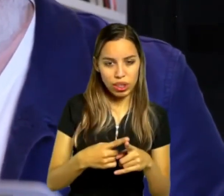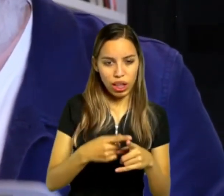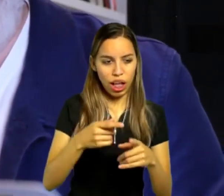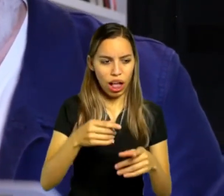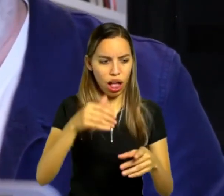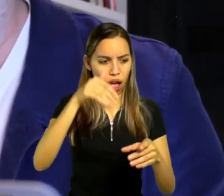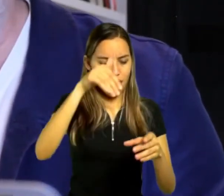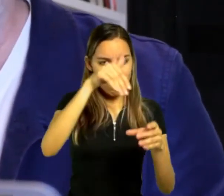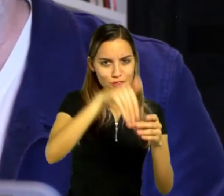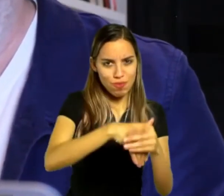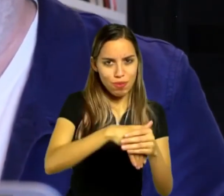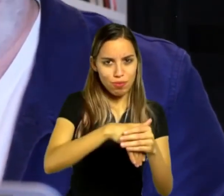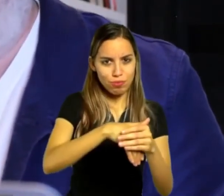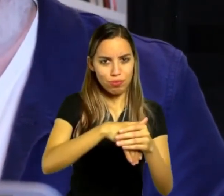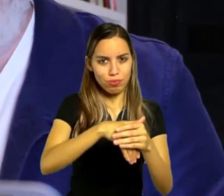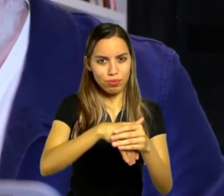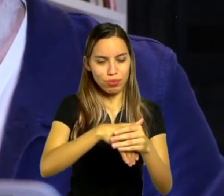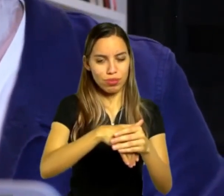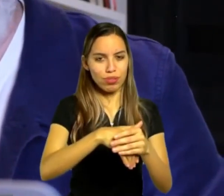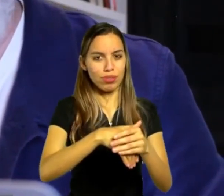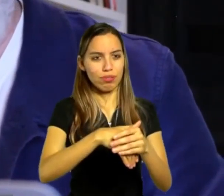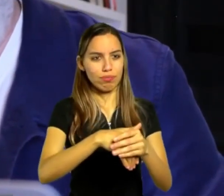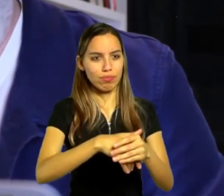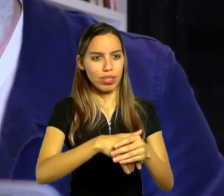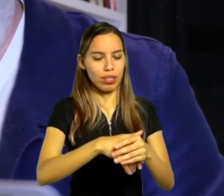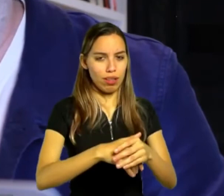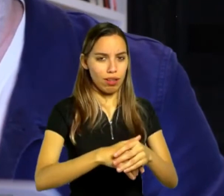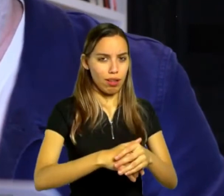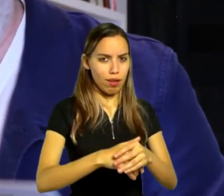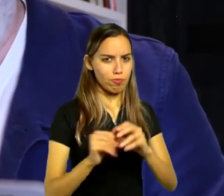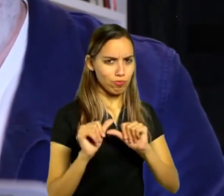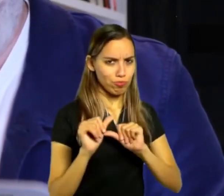É esse patamar que o Brasil tem transitado